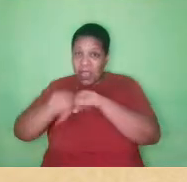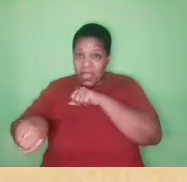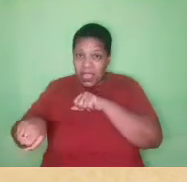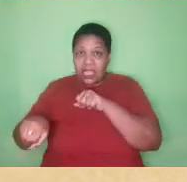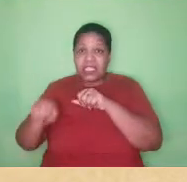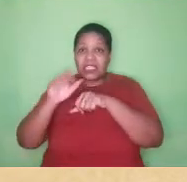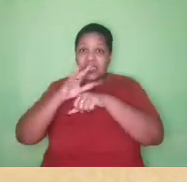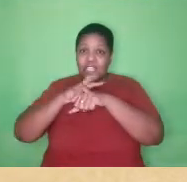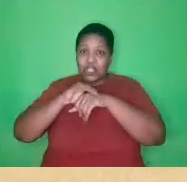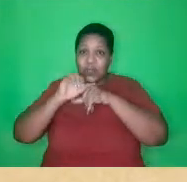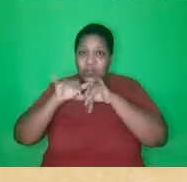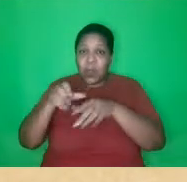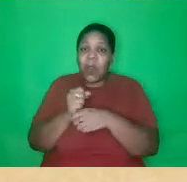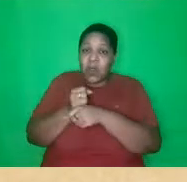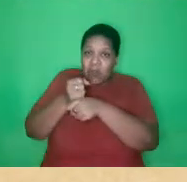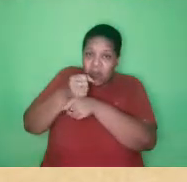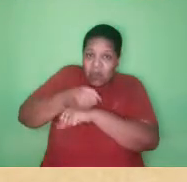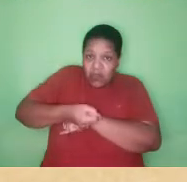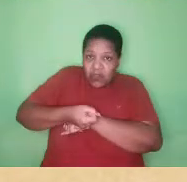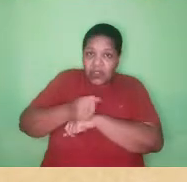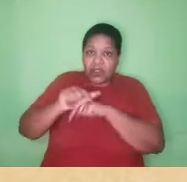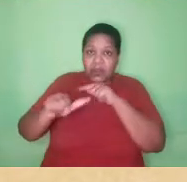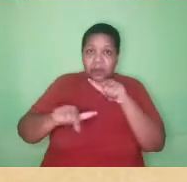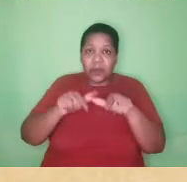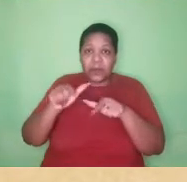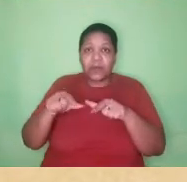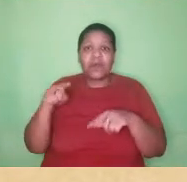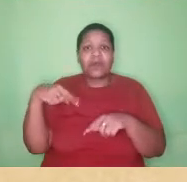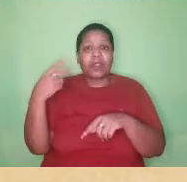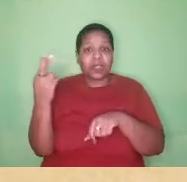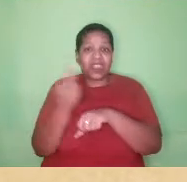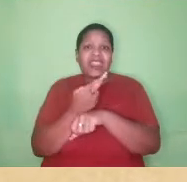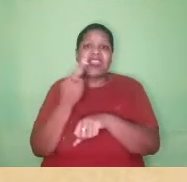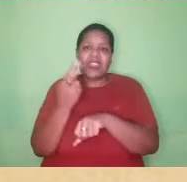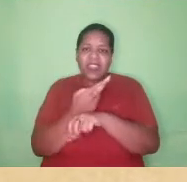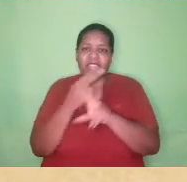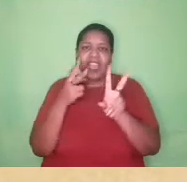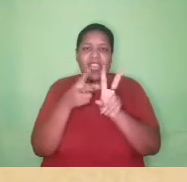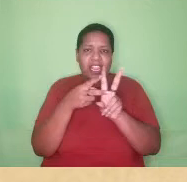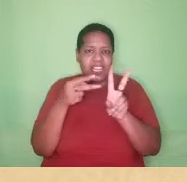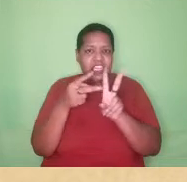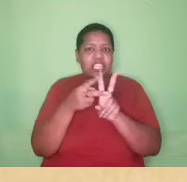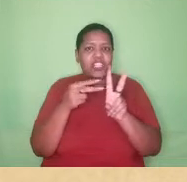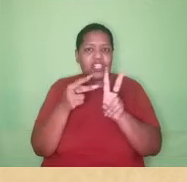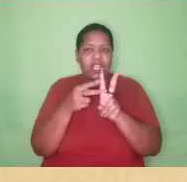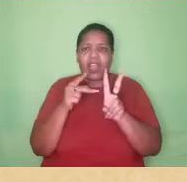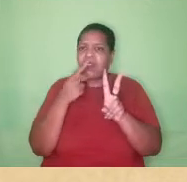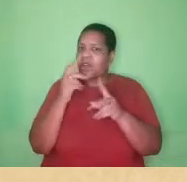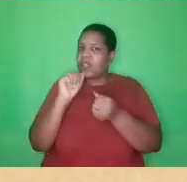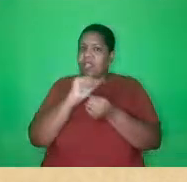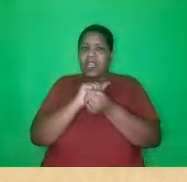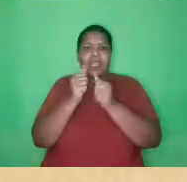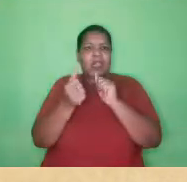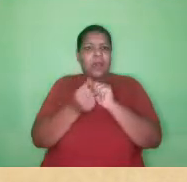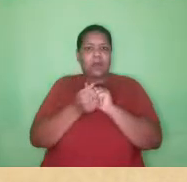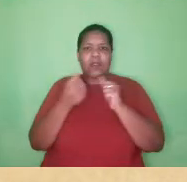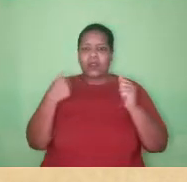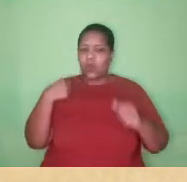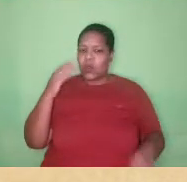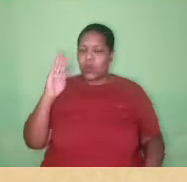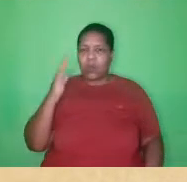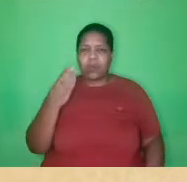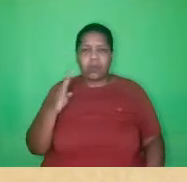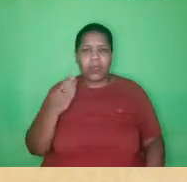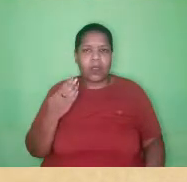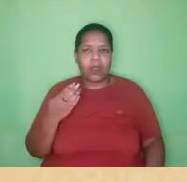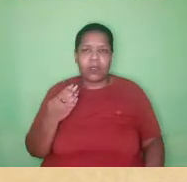de trabalho. Depois tem a resistência indígena. Os índios não só não se adaptaram biologicamente à escravidão.